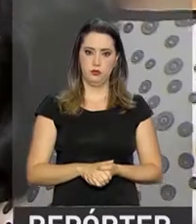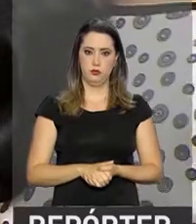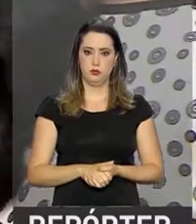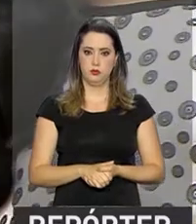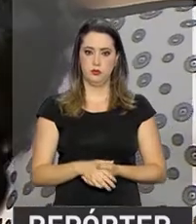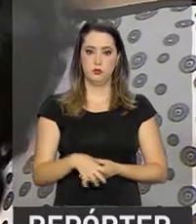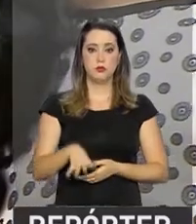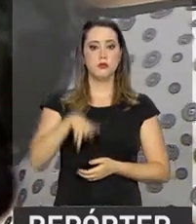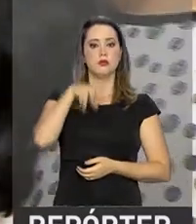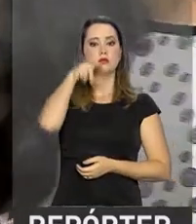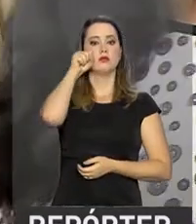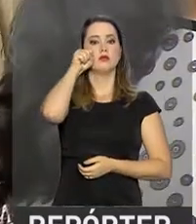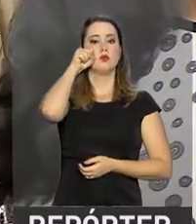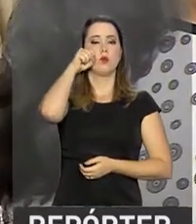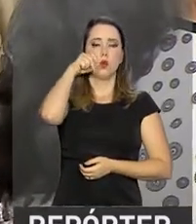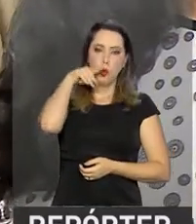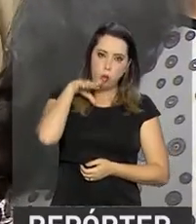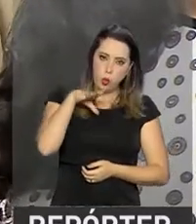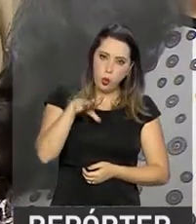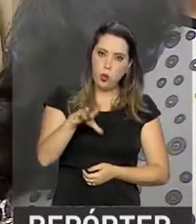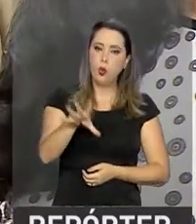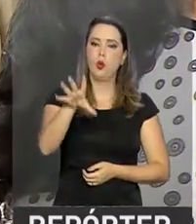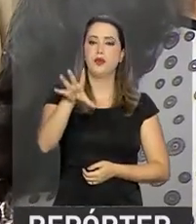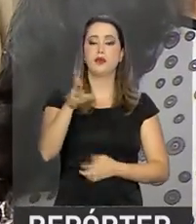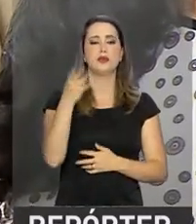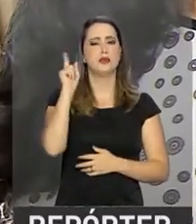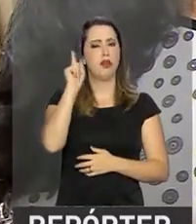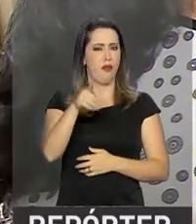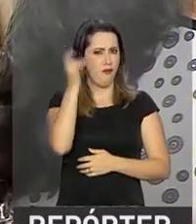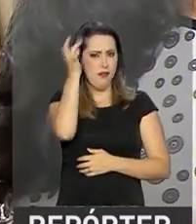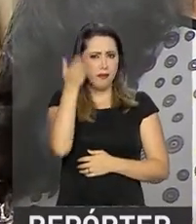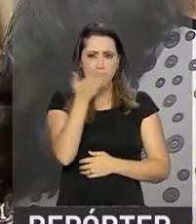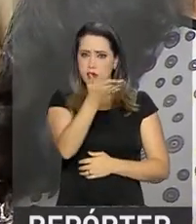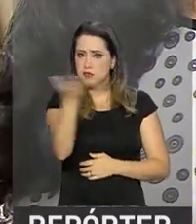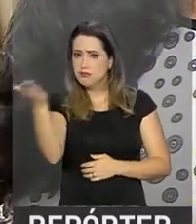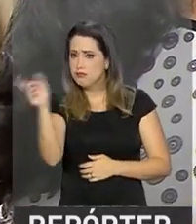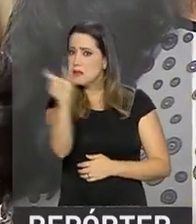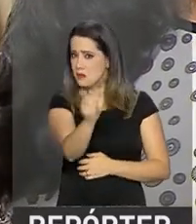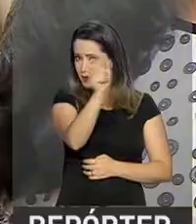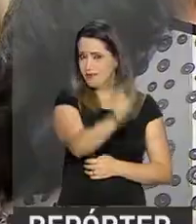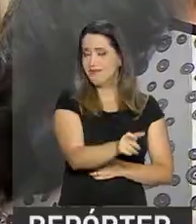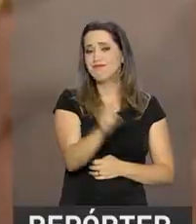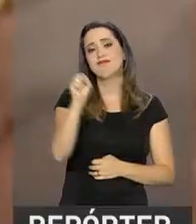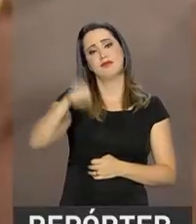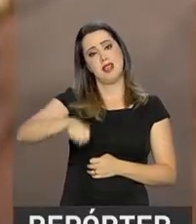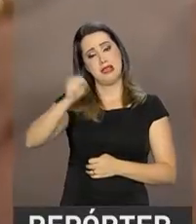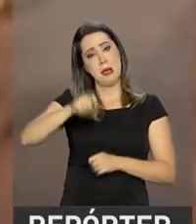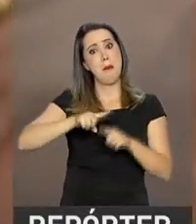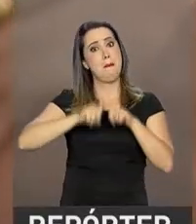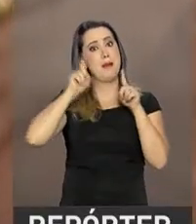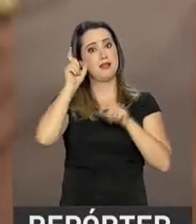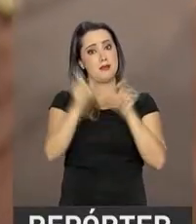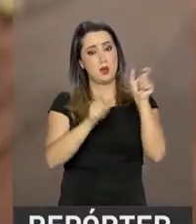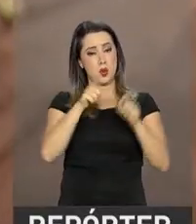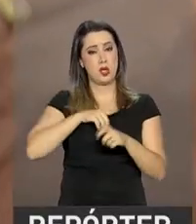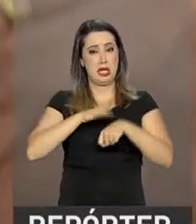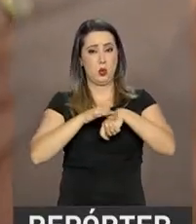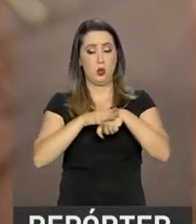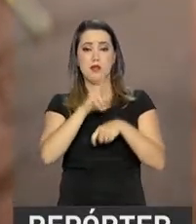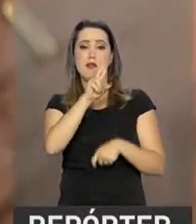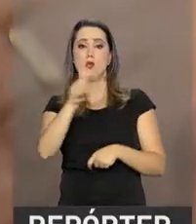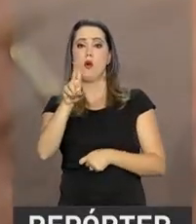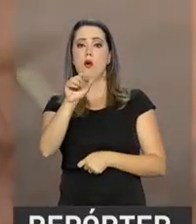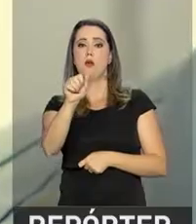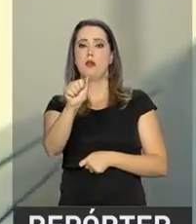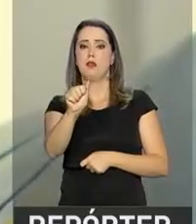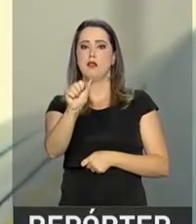inspirar e expirar o ato pode ser fácil para a maioria das pessoas mas para quem tem asma não é